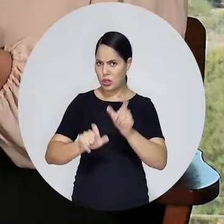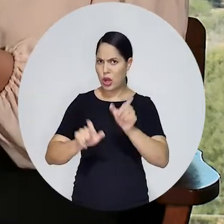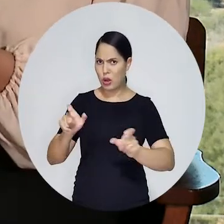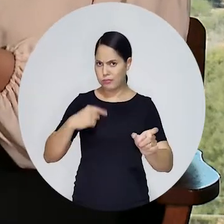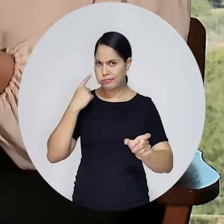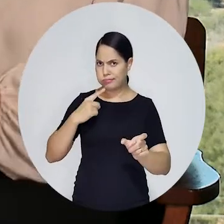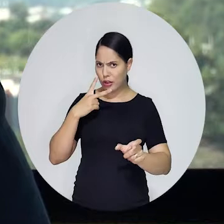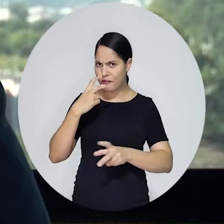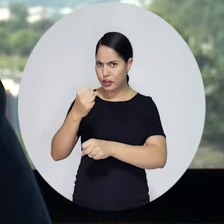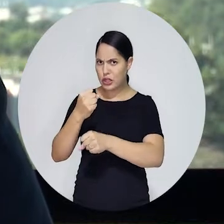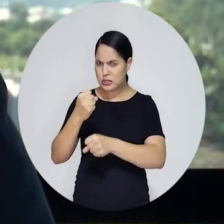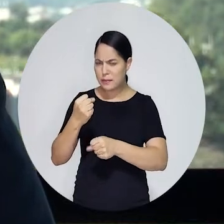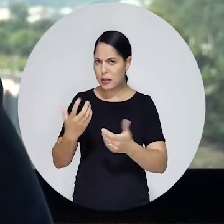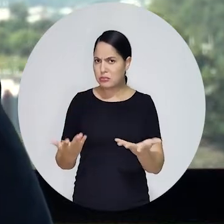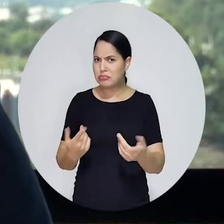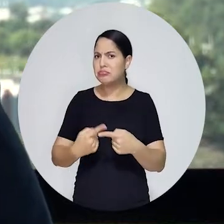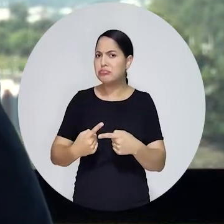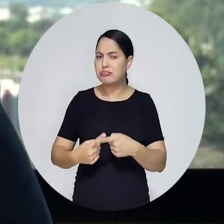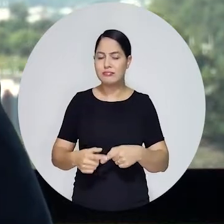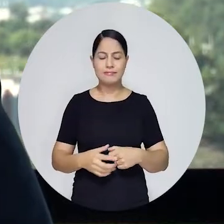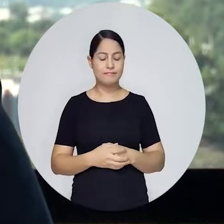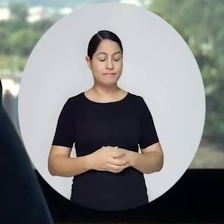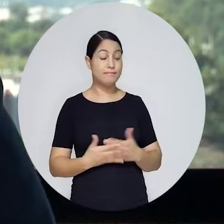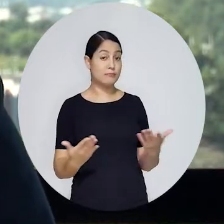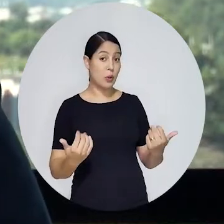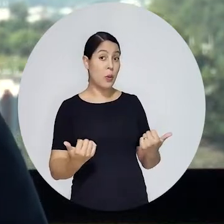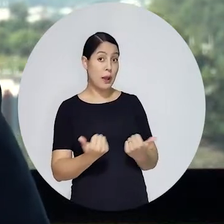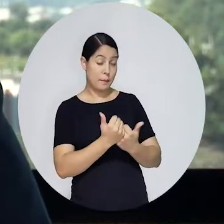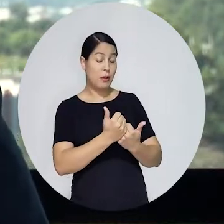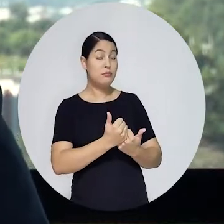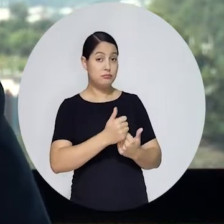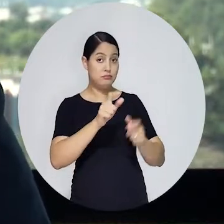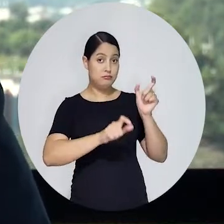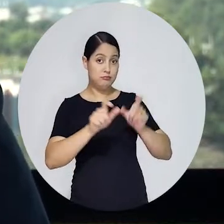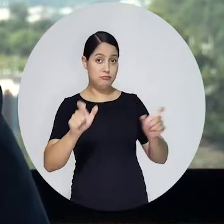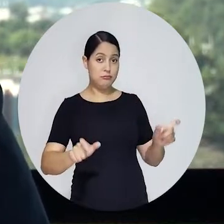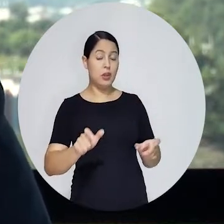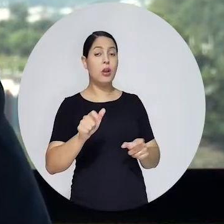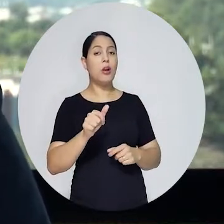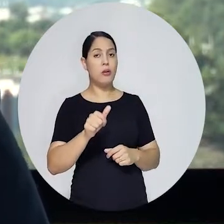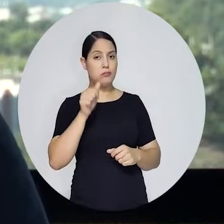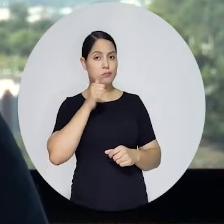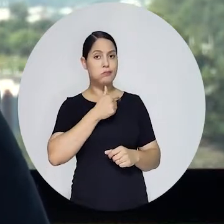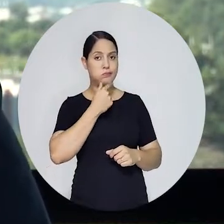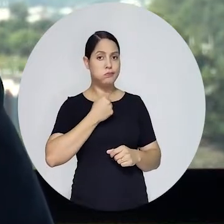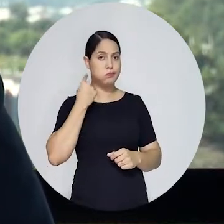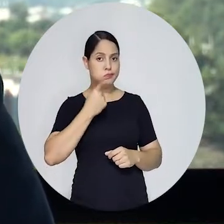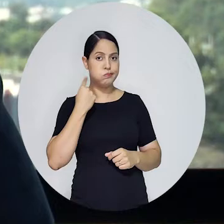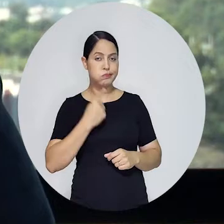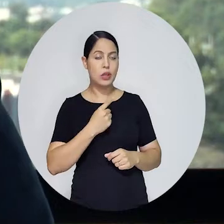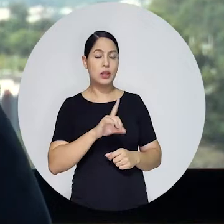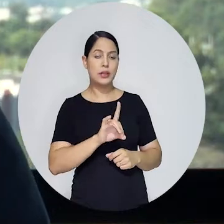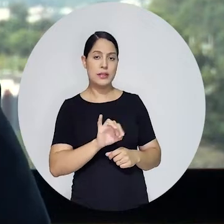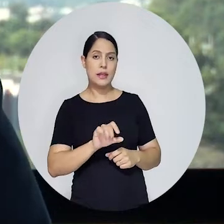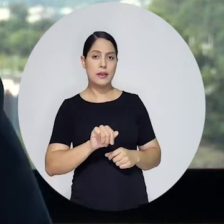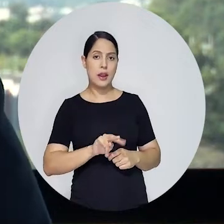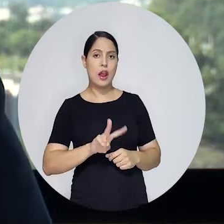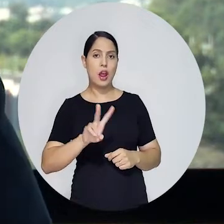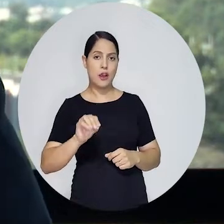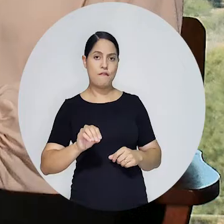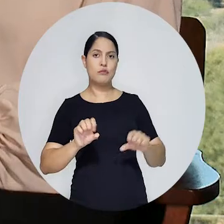da profissão da advocacia? O desagravo é uma ferramenta absurdamente importante para a advocacia.